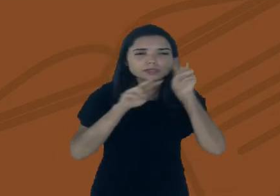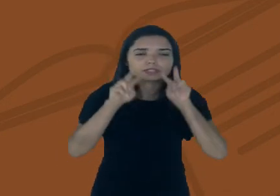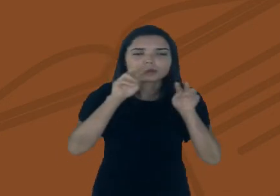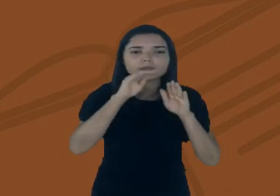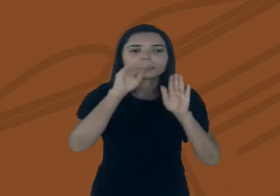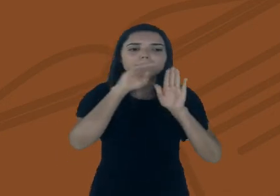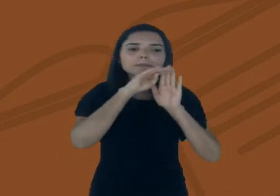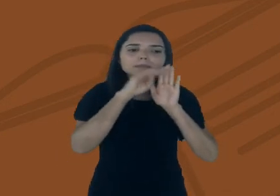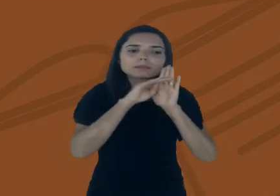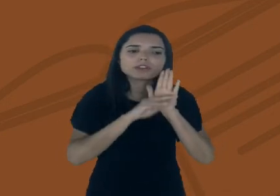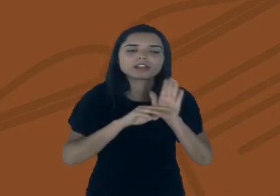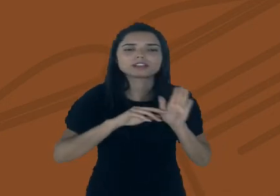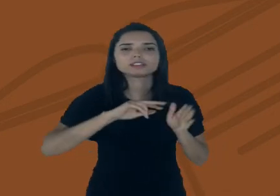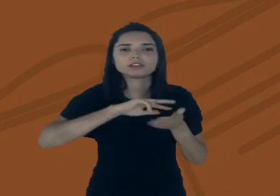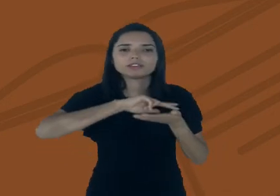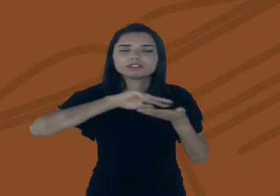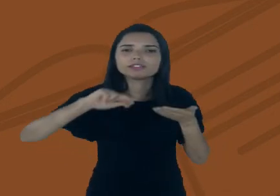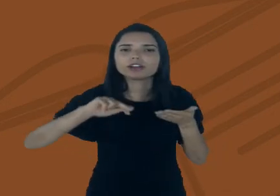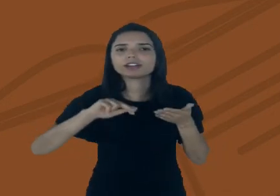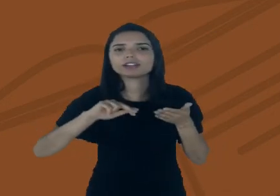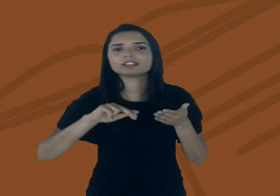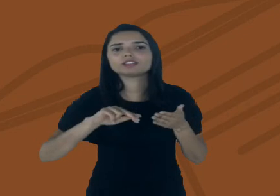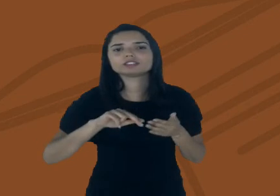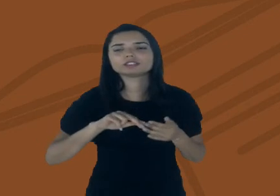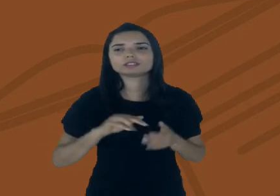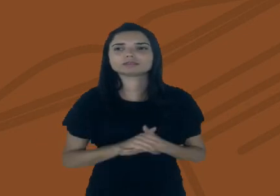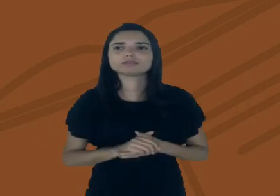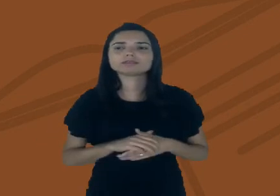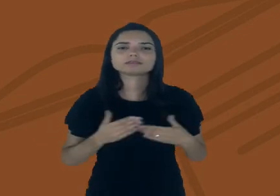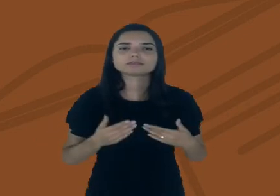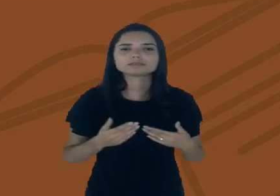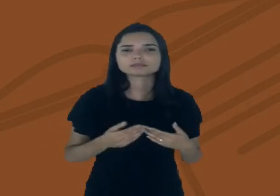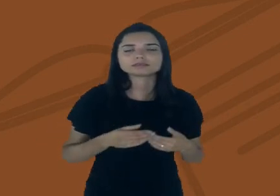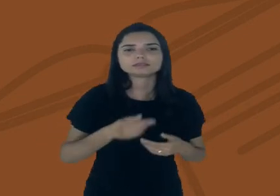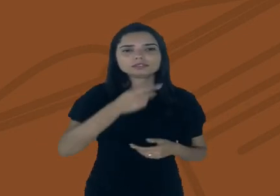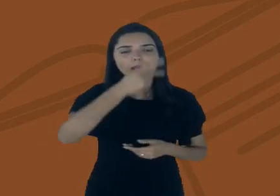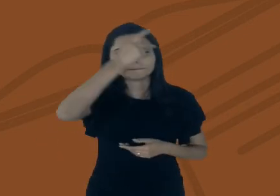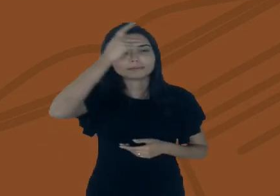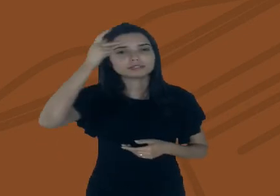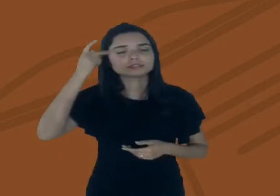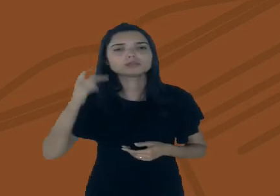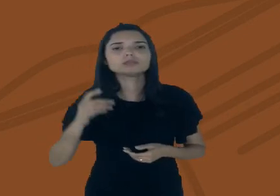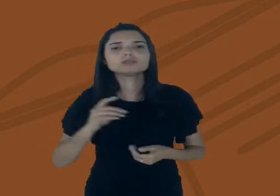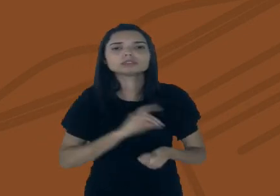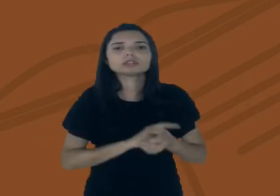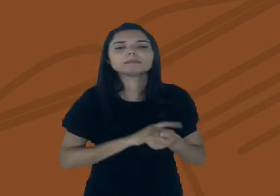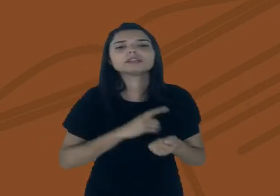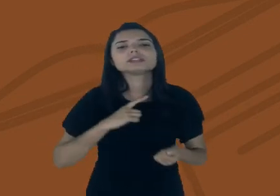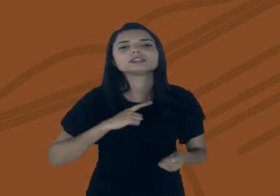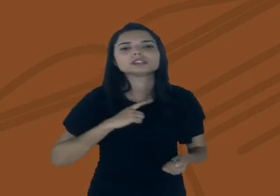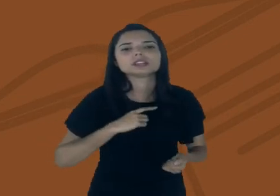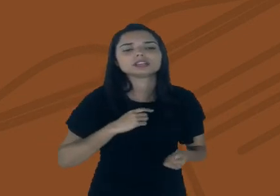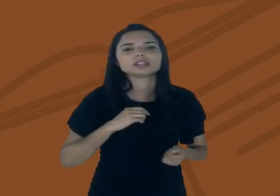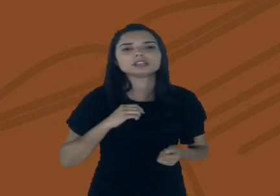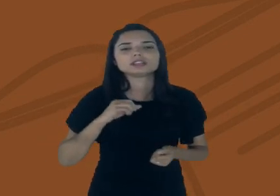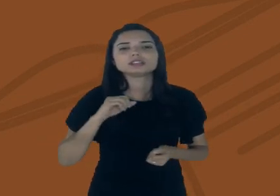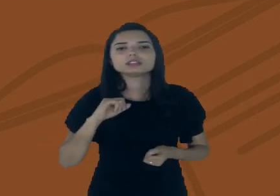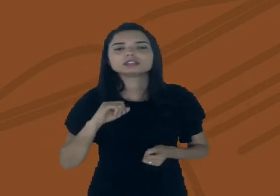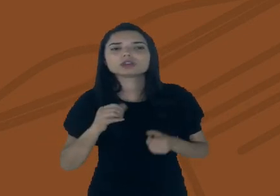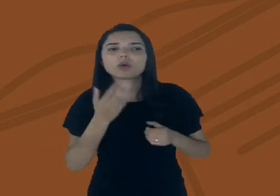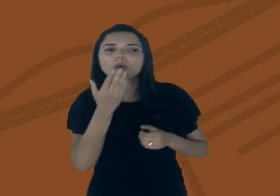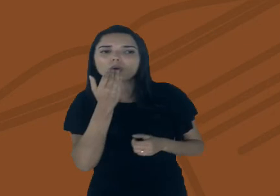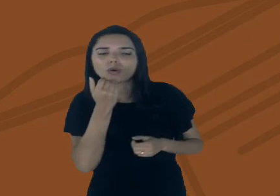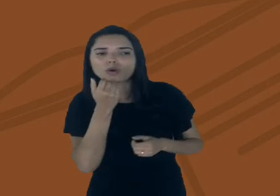essa doença. O diabético só pode comer alimentos especiais. É um mito. A dieta